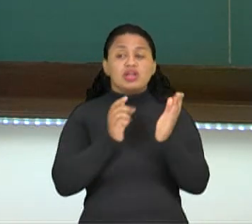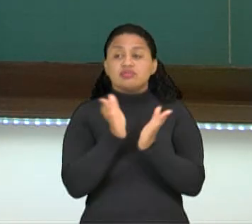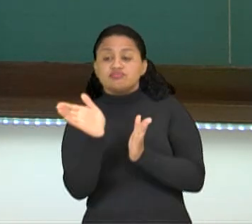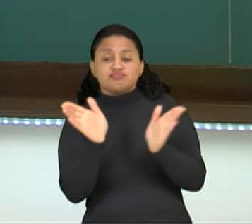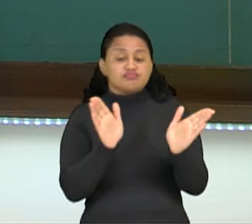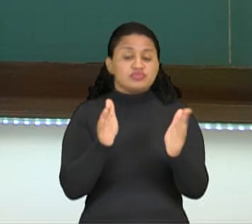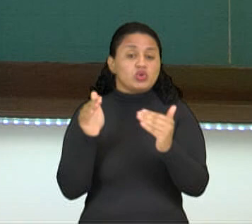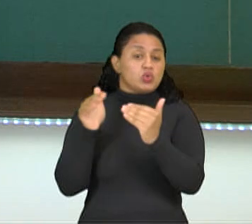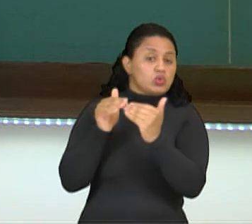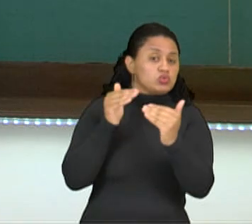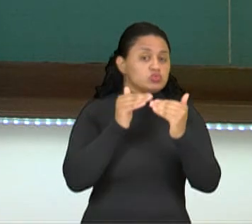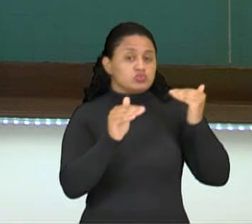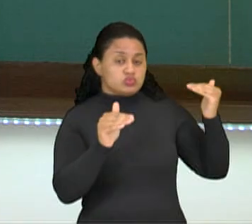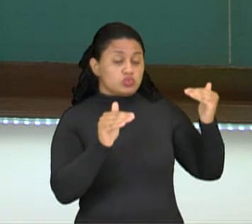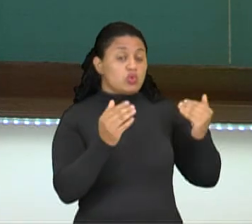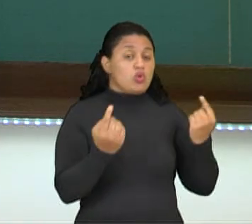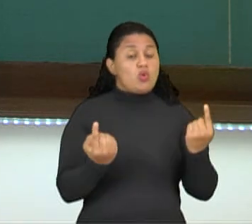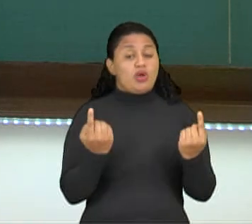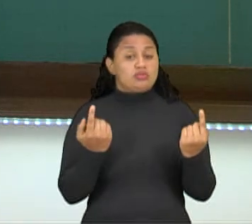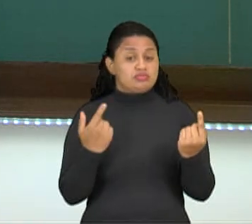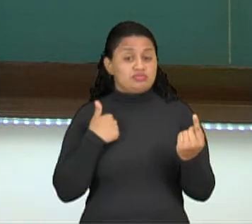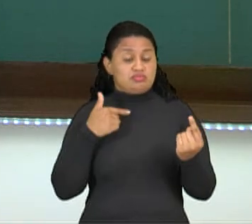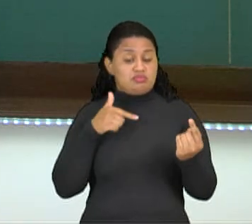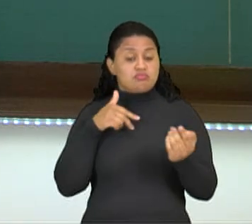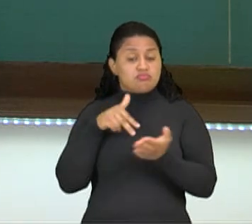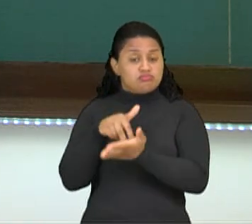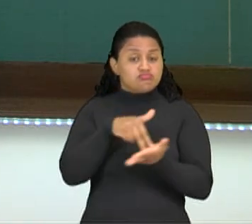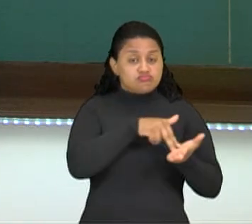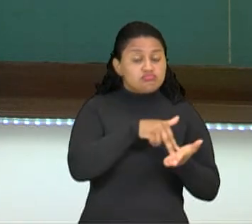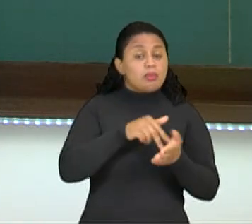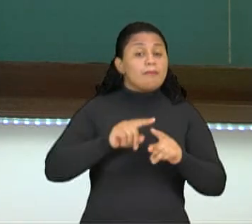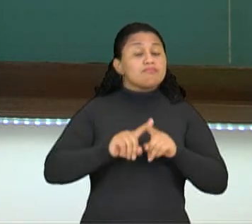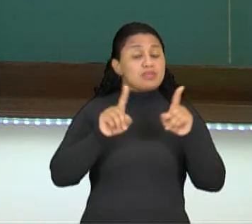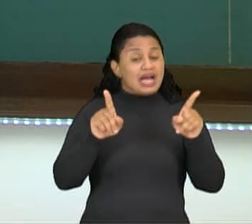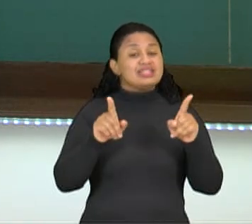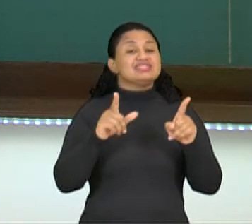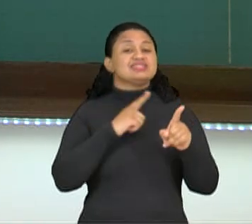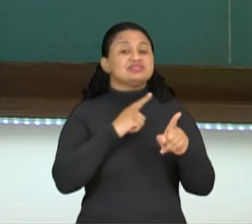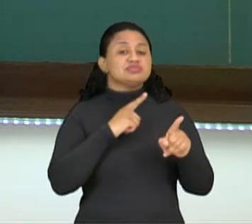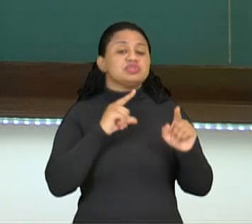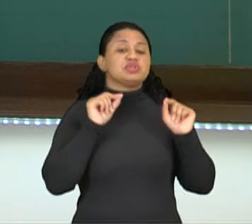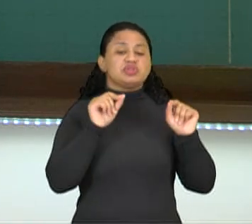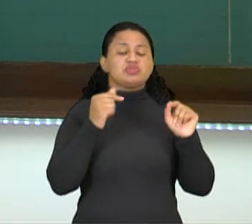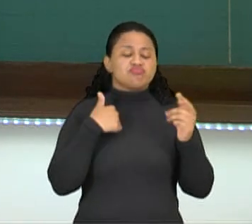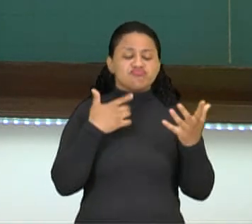lado daquela notícia, de que lado ele fica, existe sim uma certa